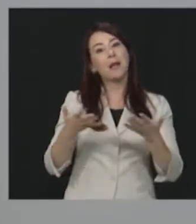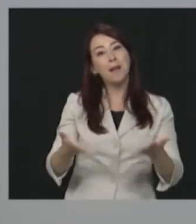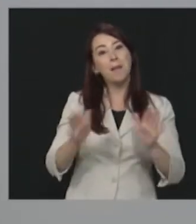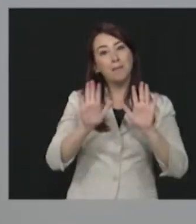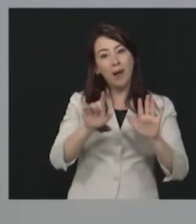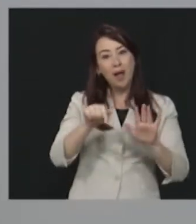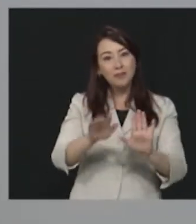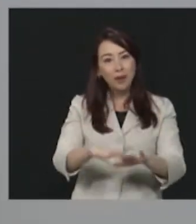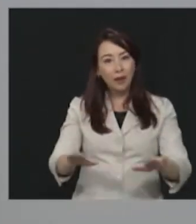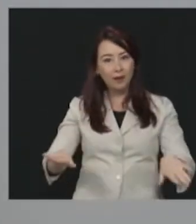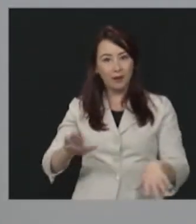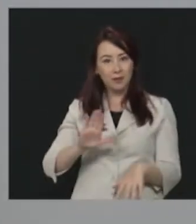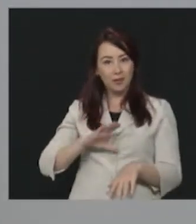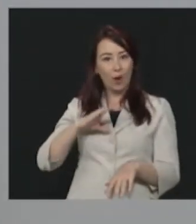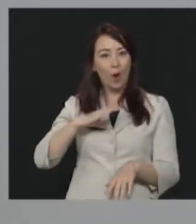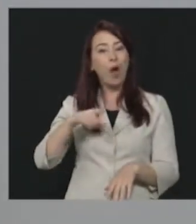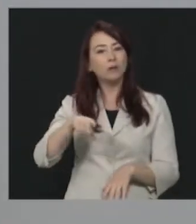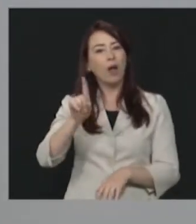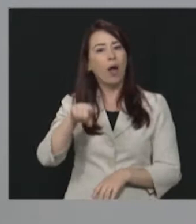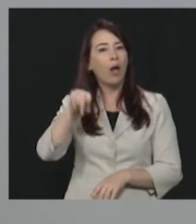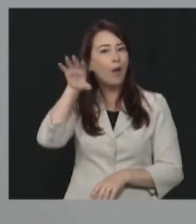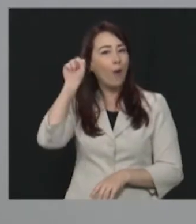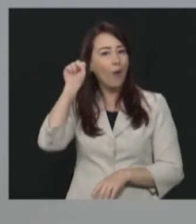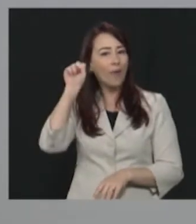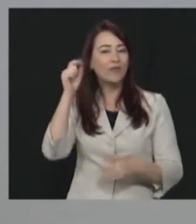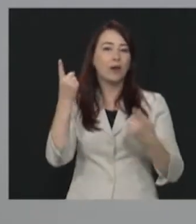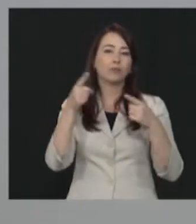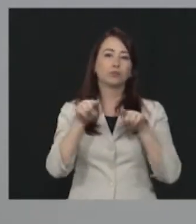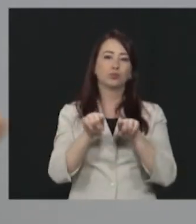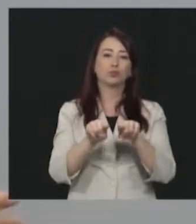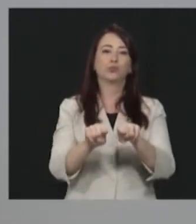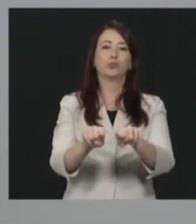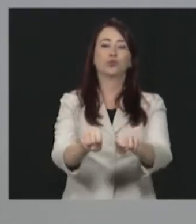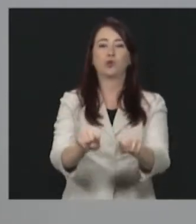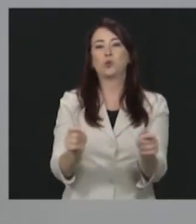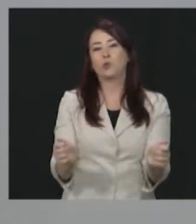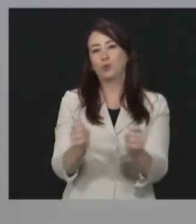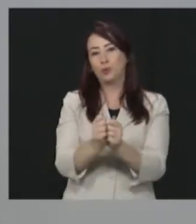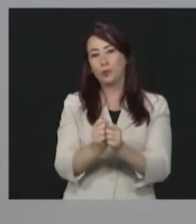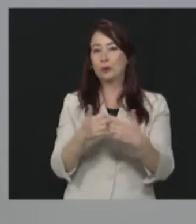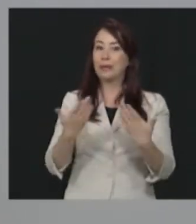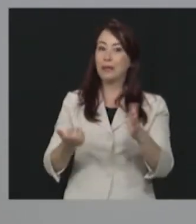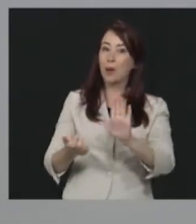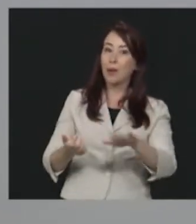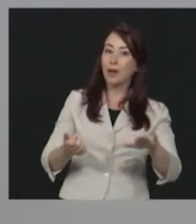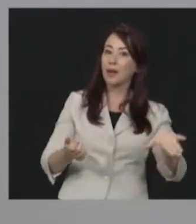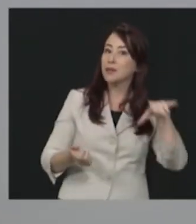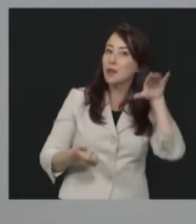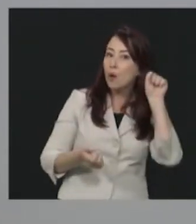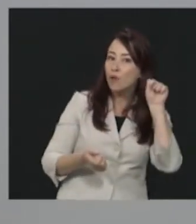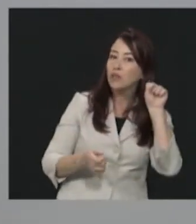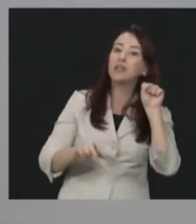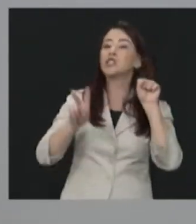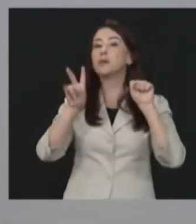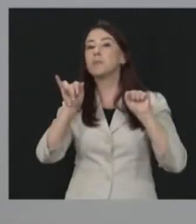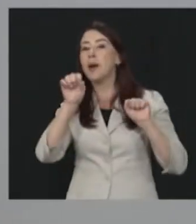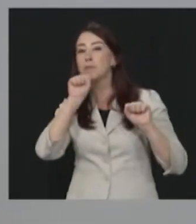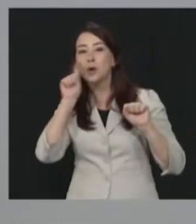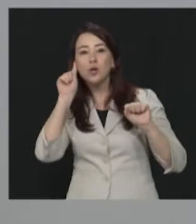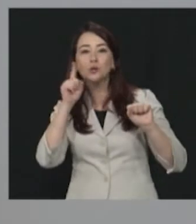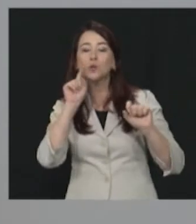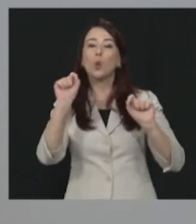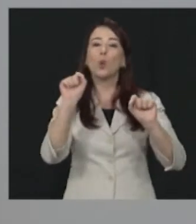ouve, ela vai aprendendo também o português. Então, as crianças ouvintes, filhas de pais surdos, elas são naturalmente bilíngues.